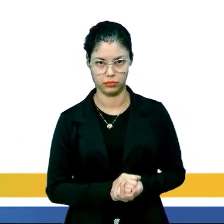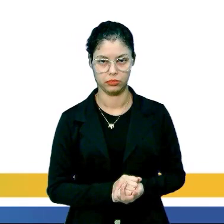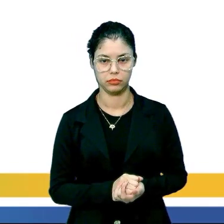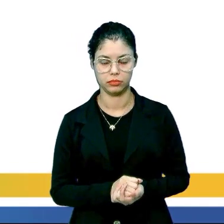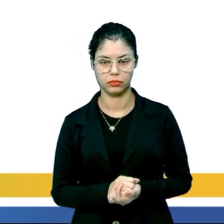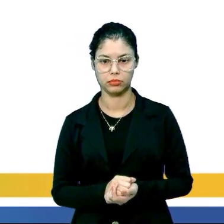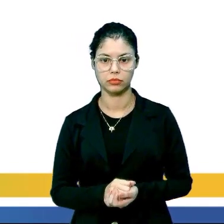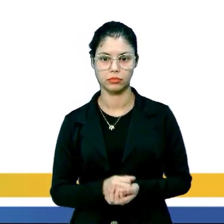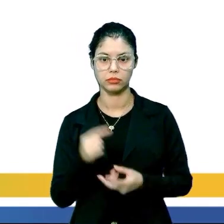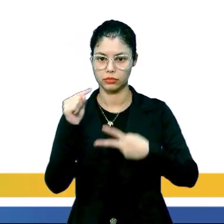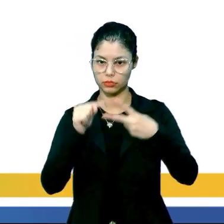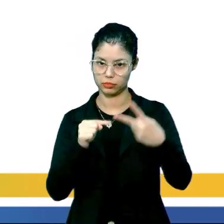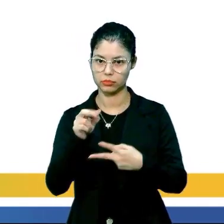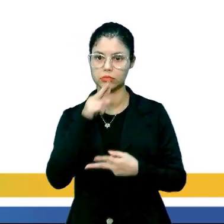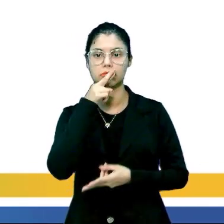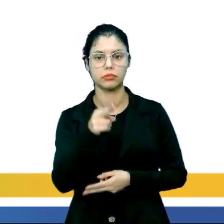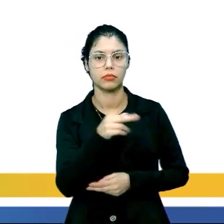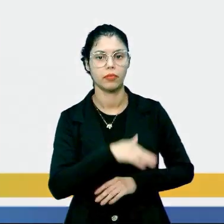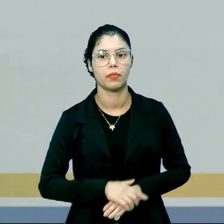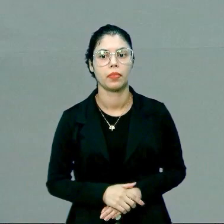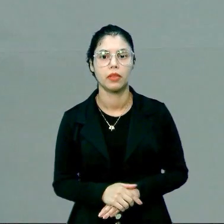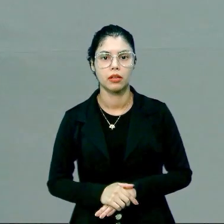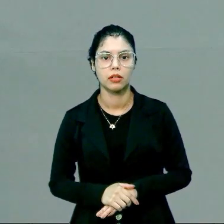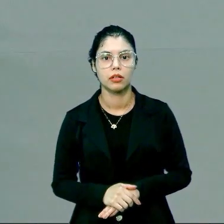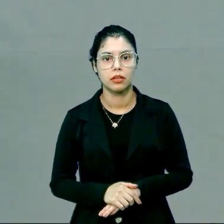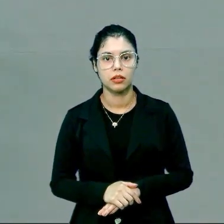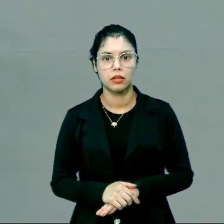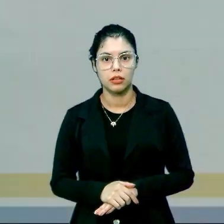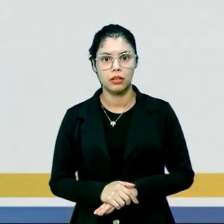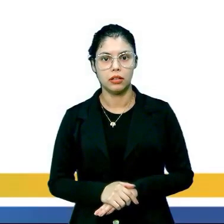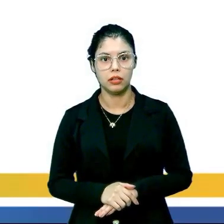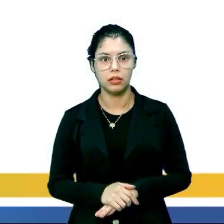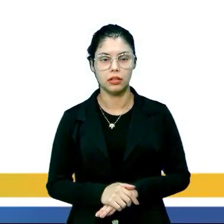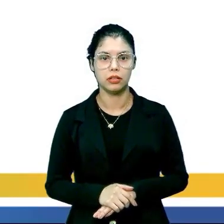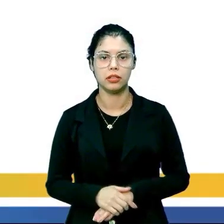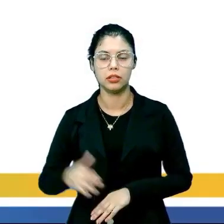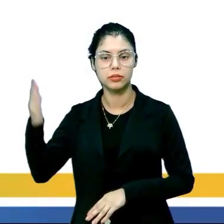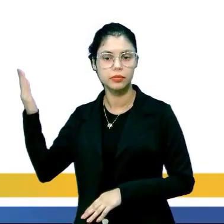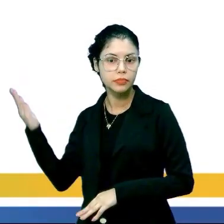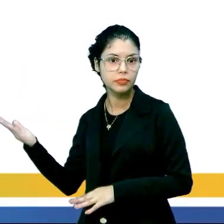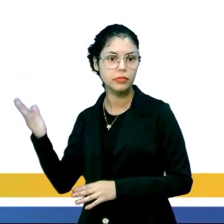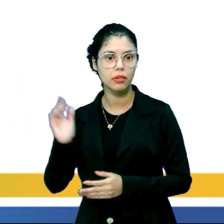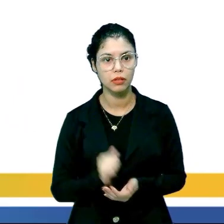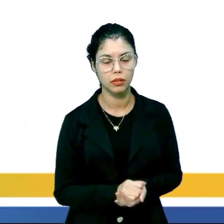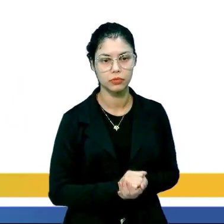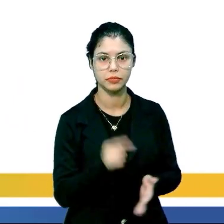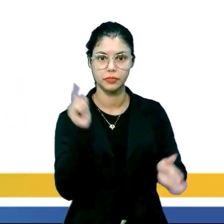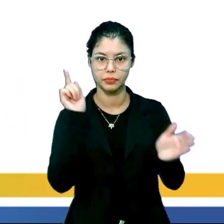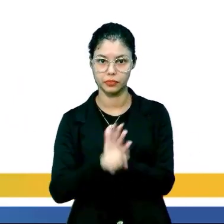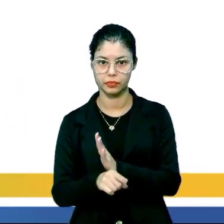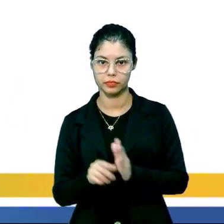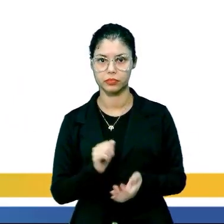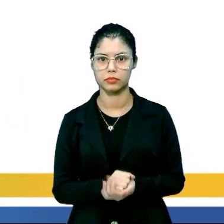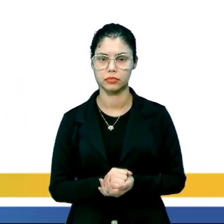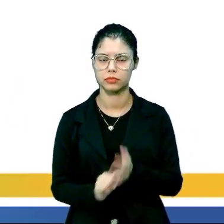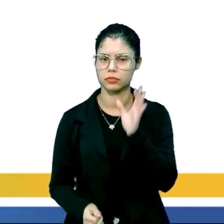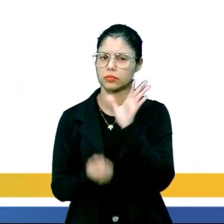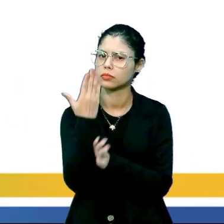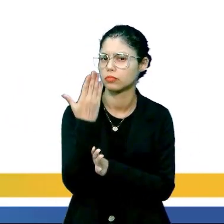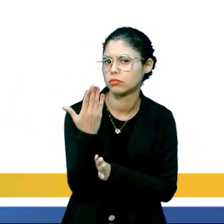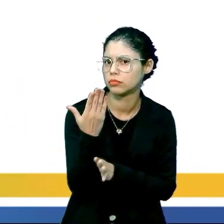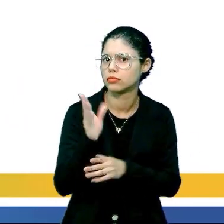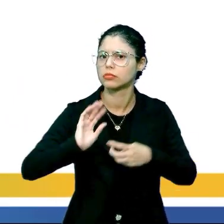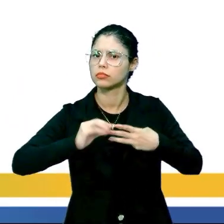Então, temos essas duas respostas imunes. Com isso, pessoal, a gente pergunta agora, qual